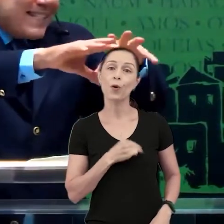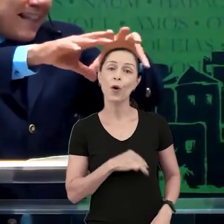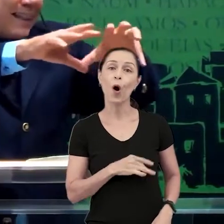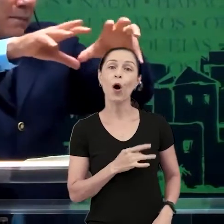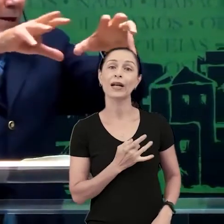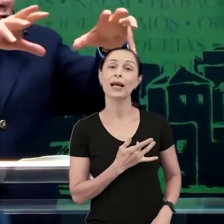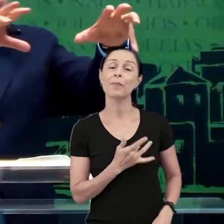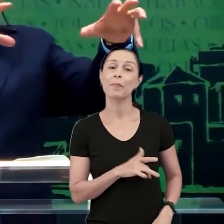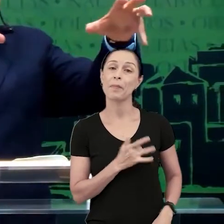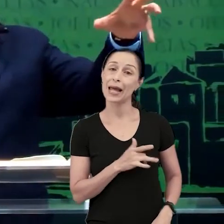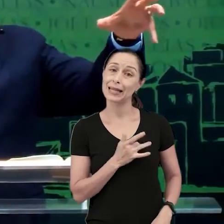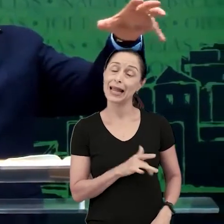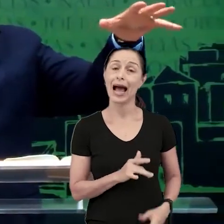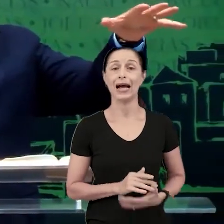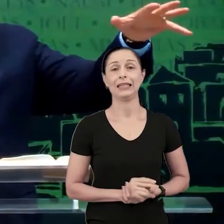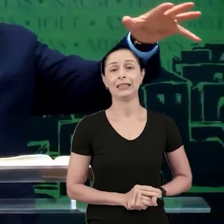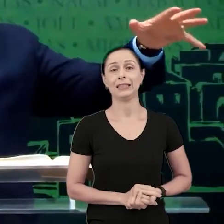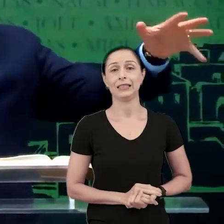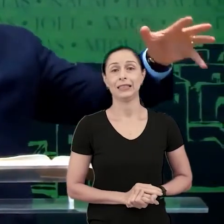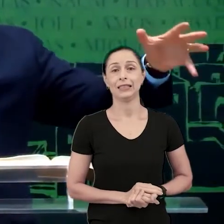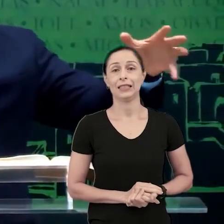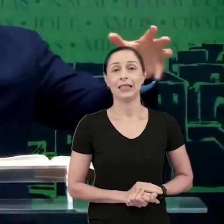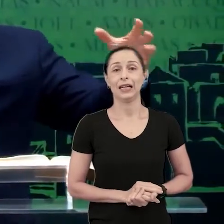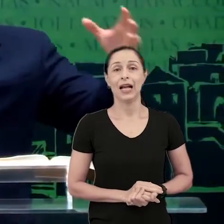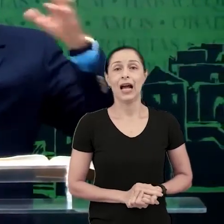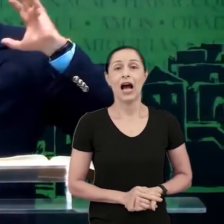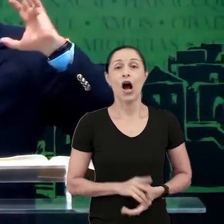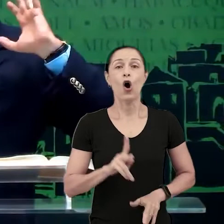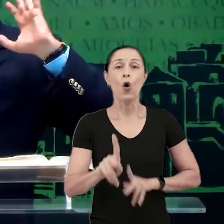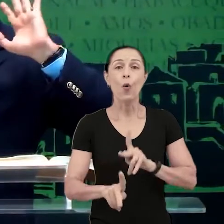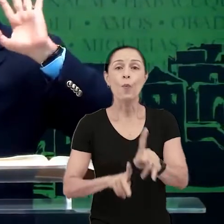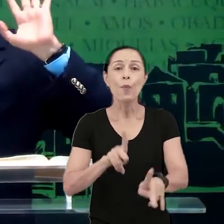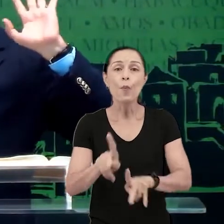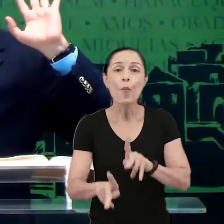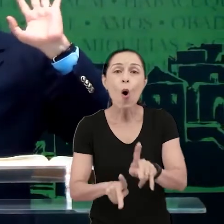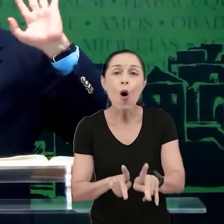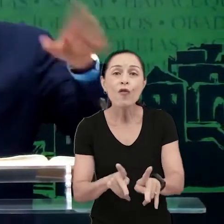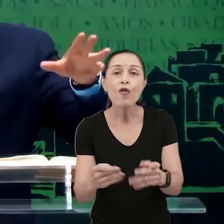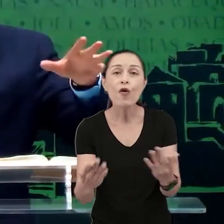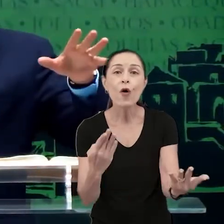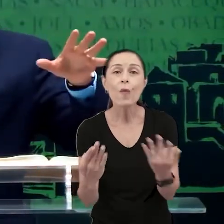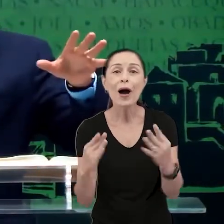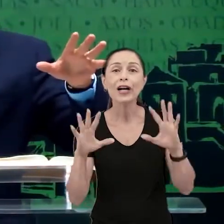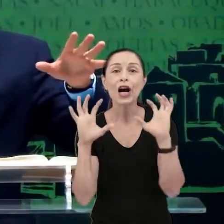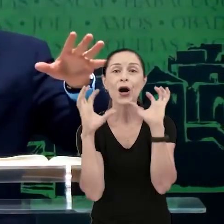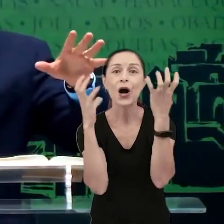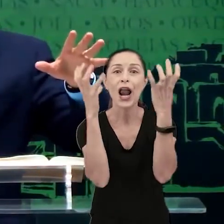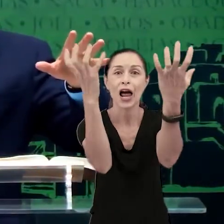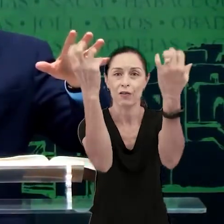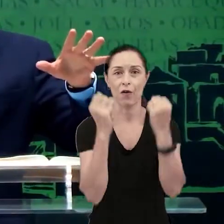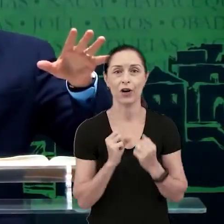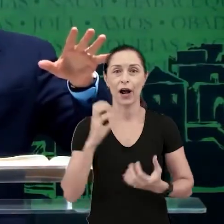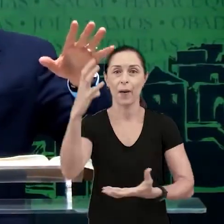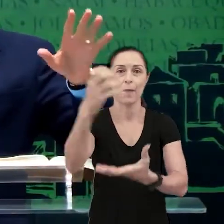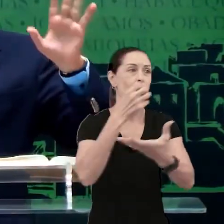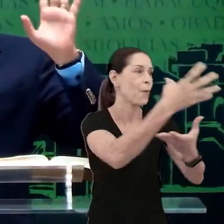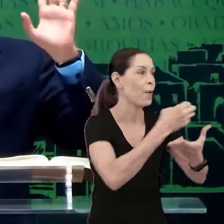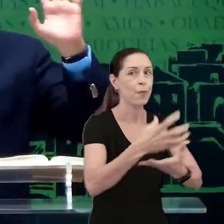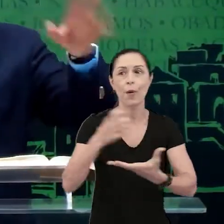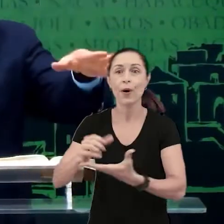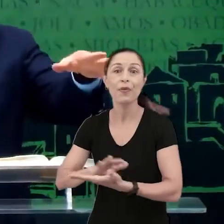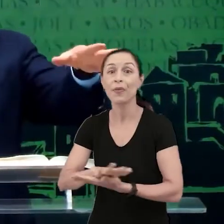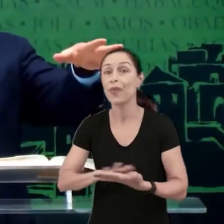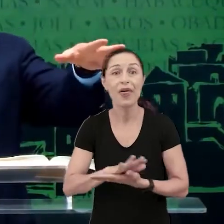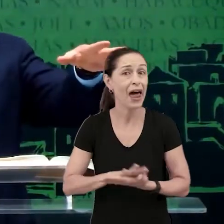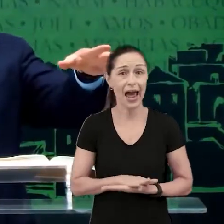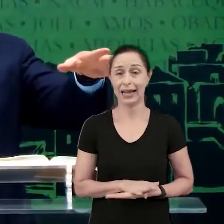povo é exatamente como esta lavoura que foi colhida, você não encontra mais nada lá, não tem mais